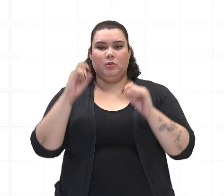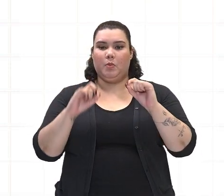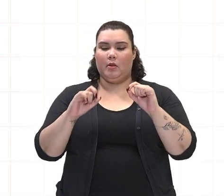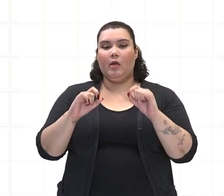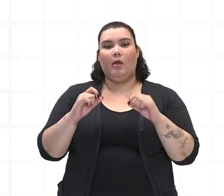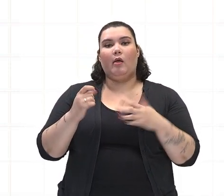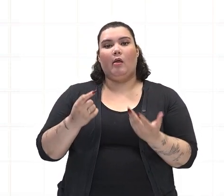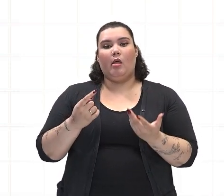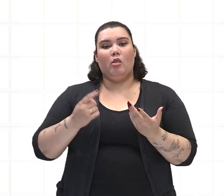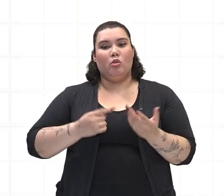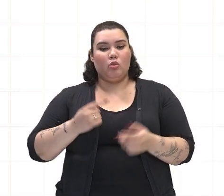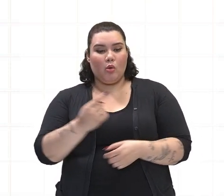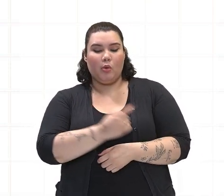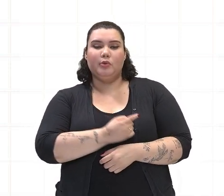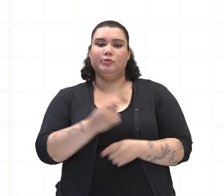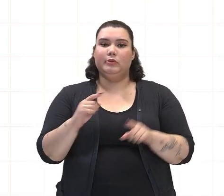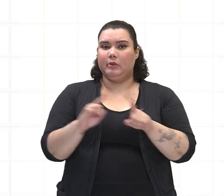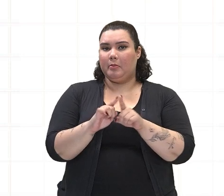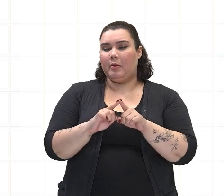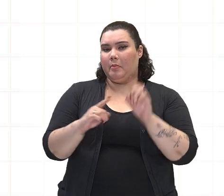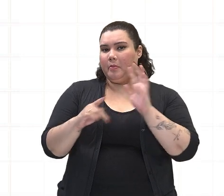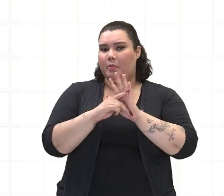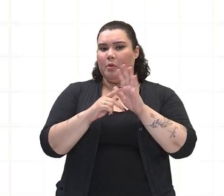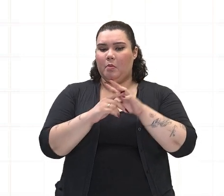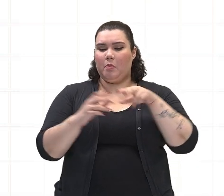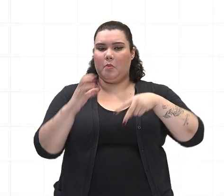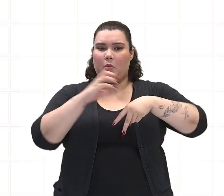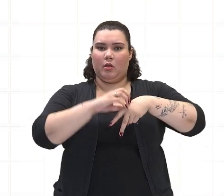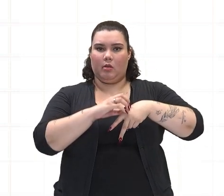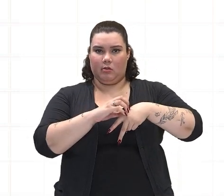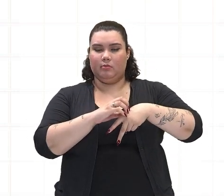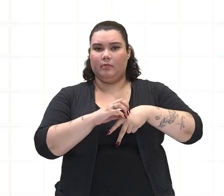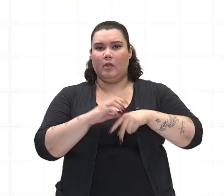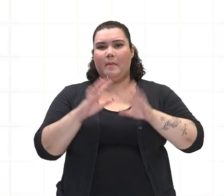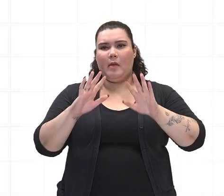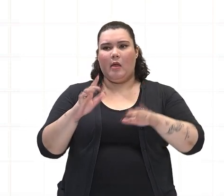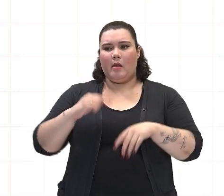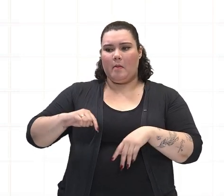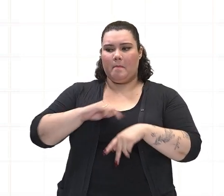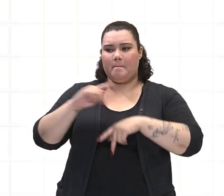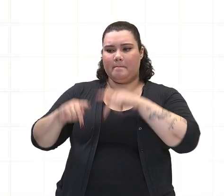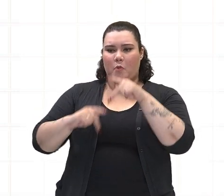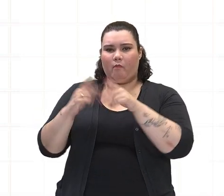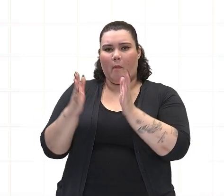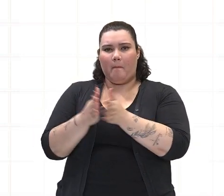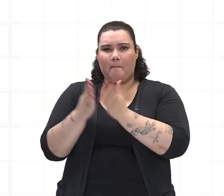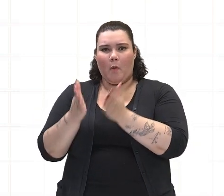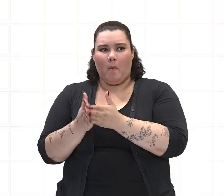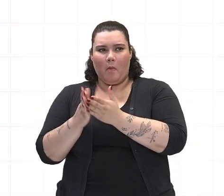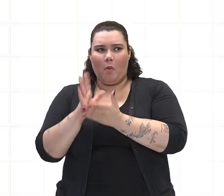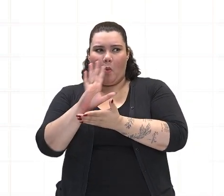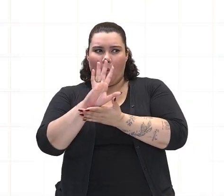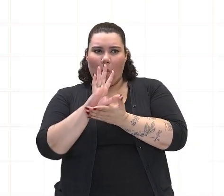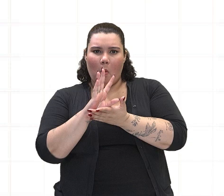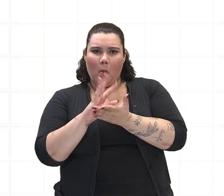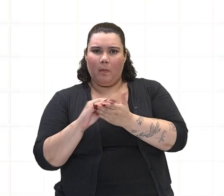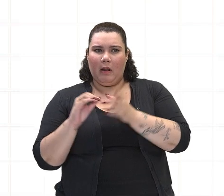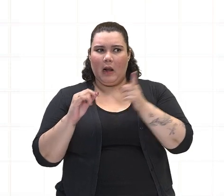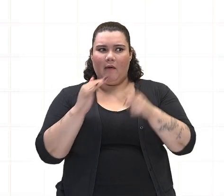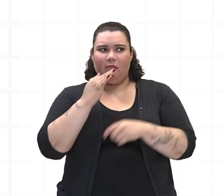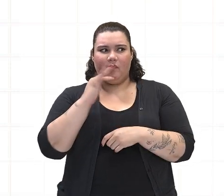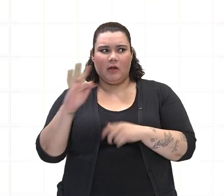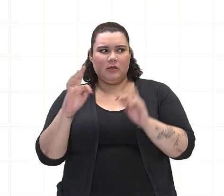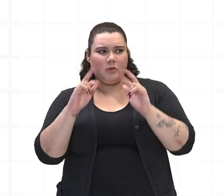monarquia absolutista. Já pensou se a nossa população empobrecida também segue a mesma tendência dos